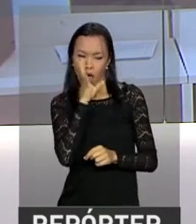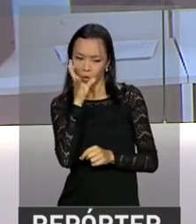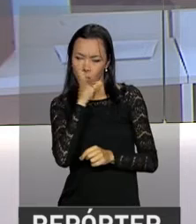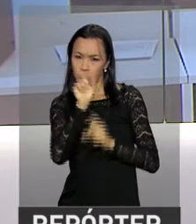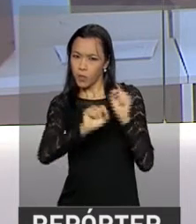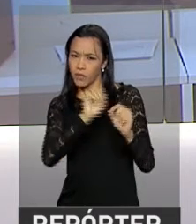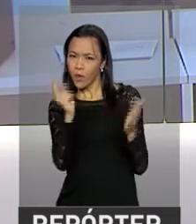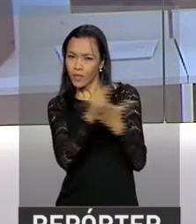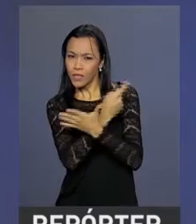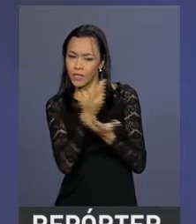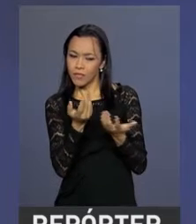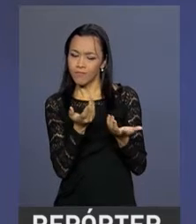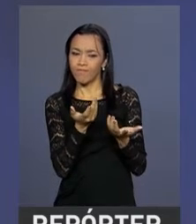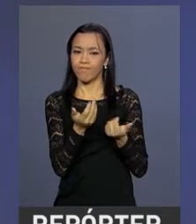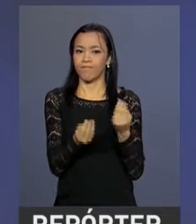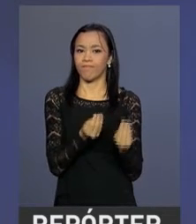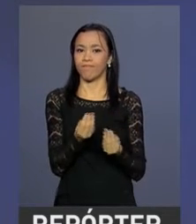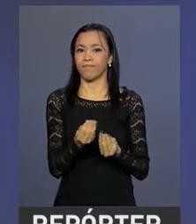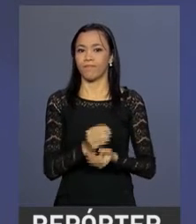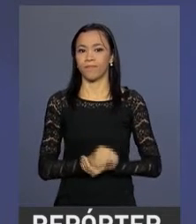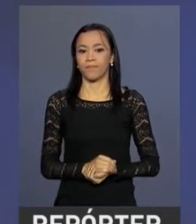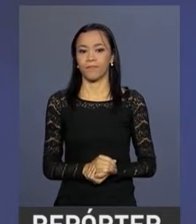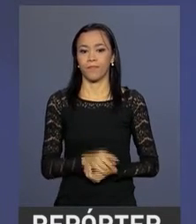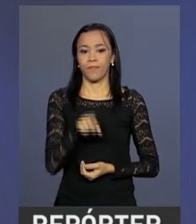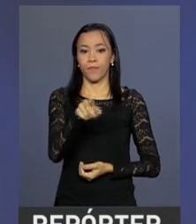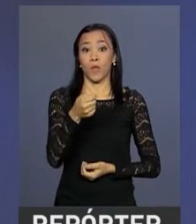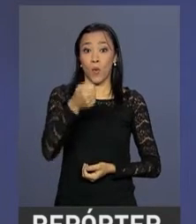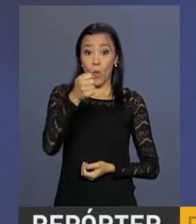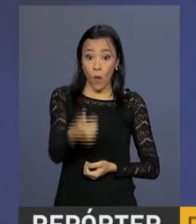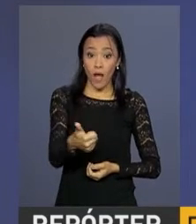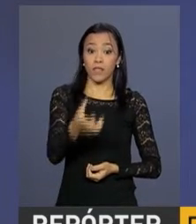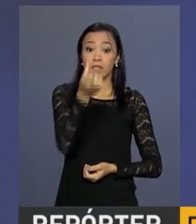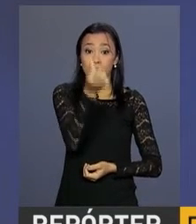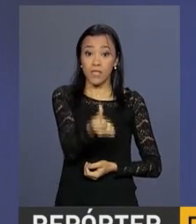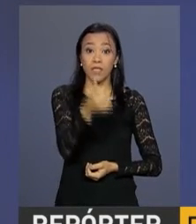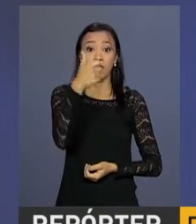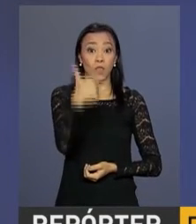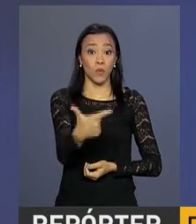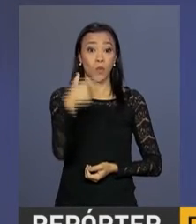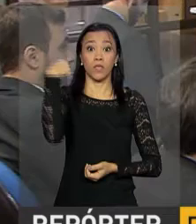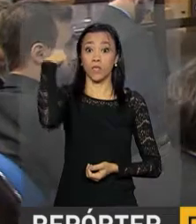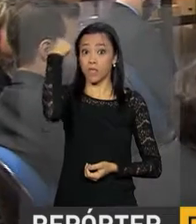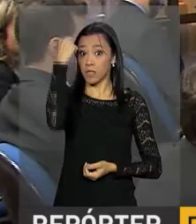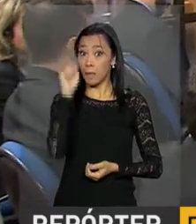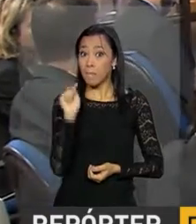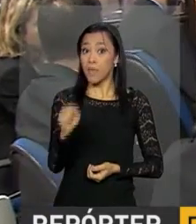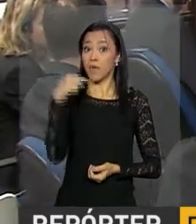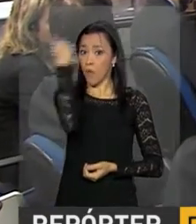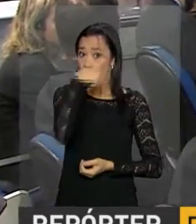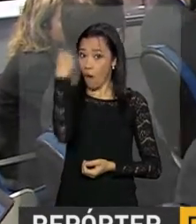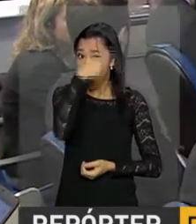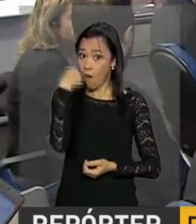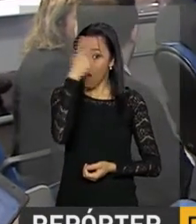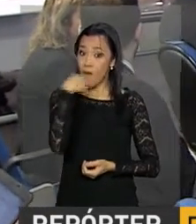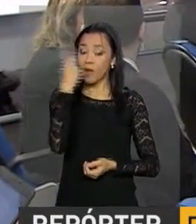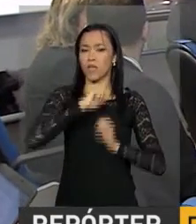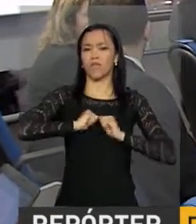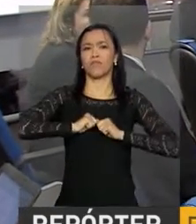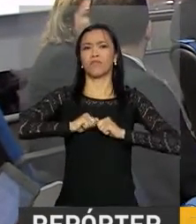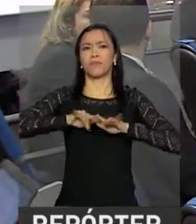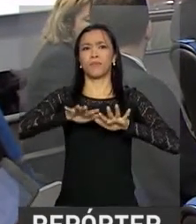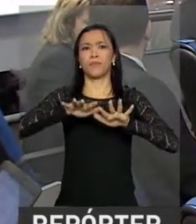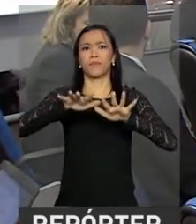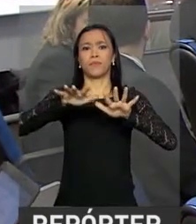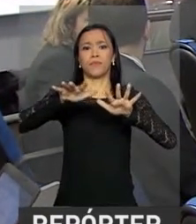de perto foram quase 62 mil horas de transmissão pela tv que chegaram à casa de cerca de